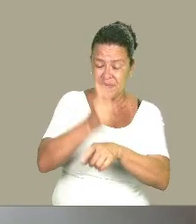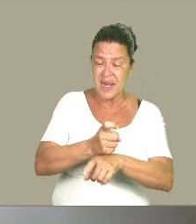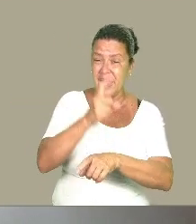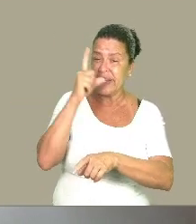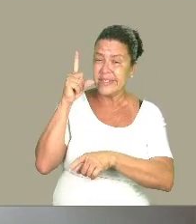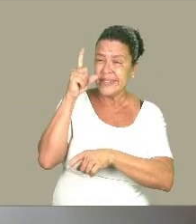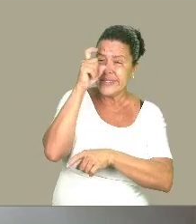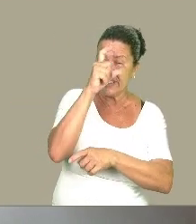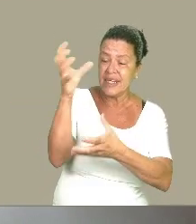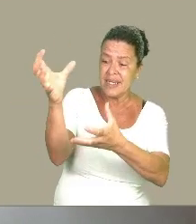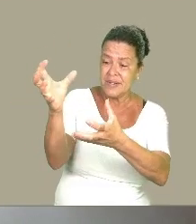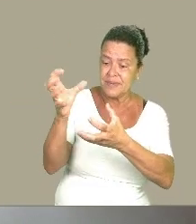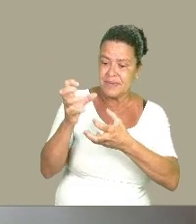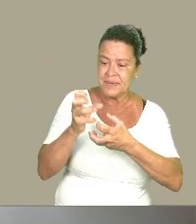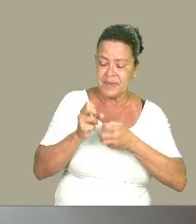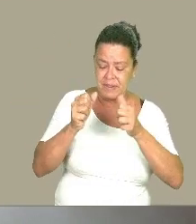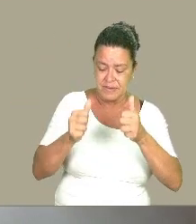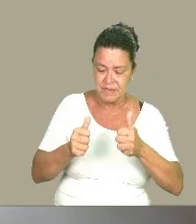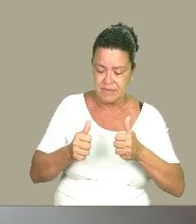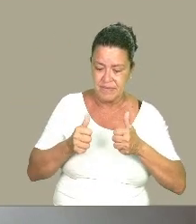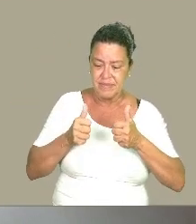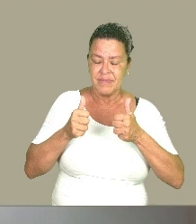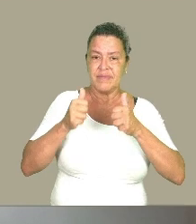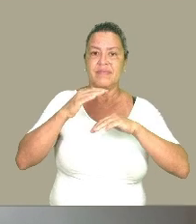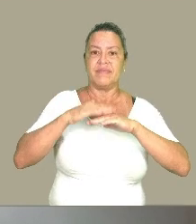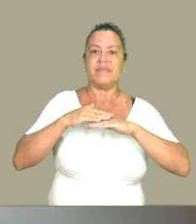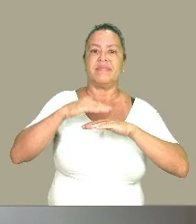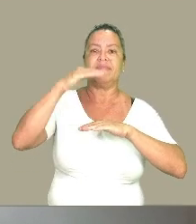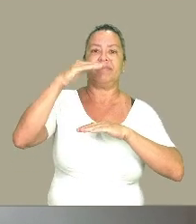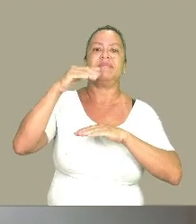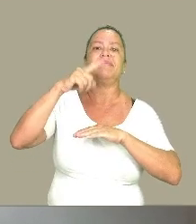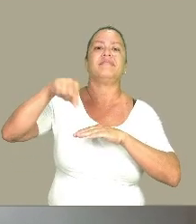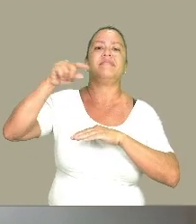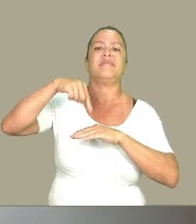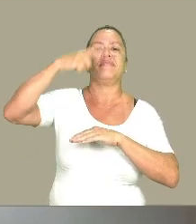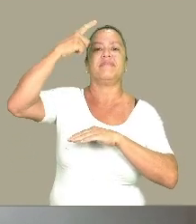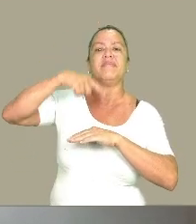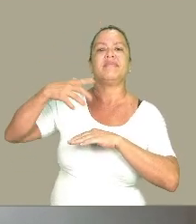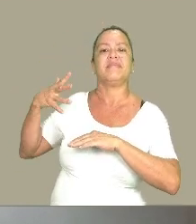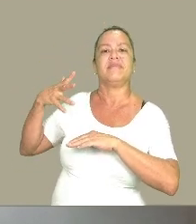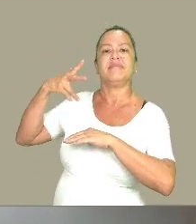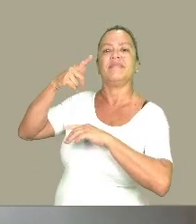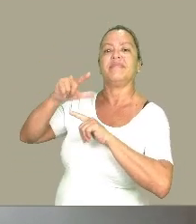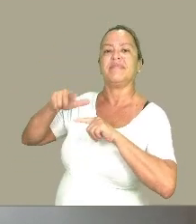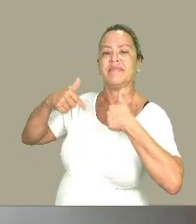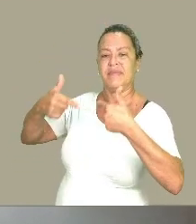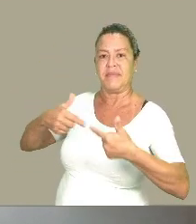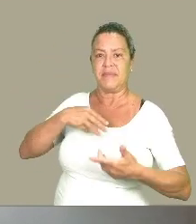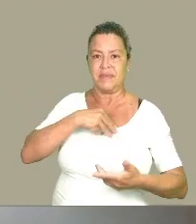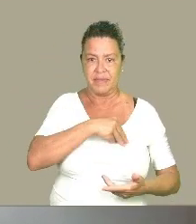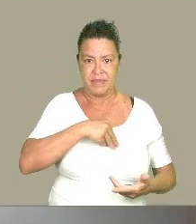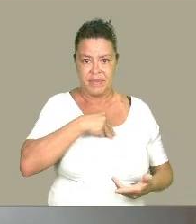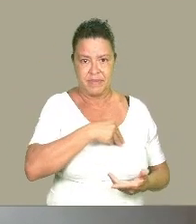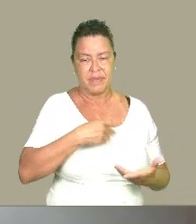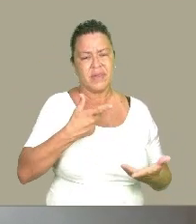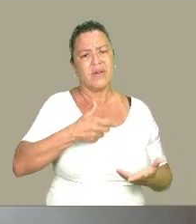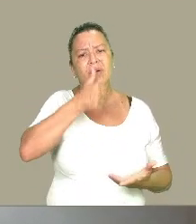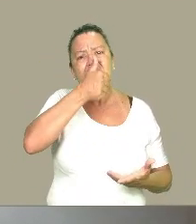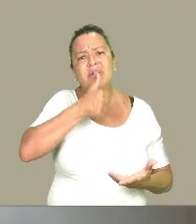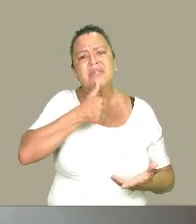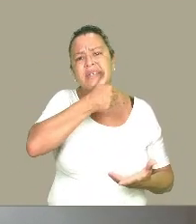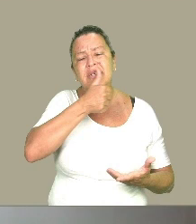nelas recebendo as nossas mais altas e mais belas lições. Todo